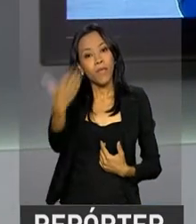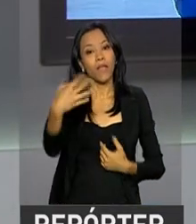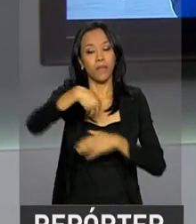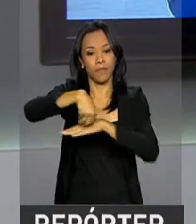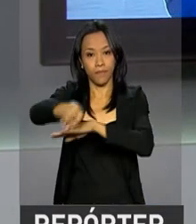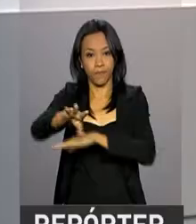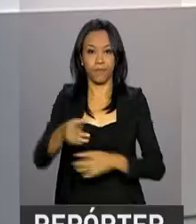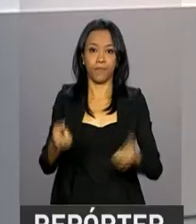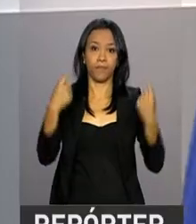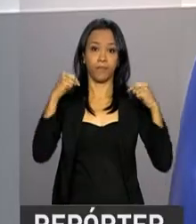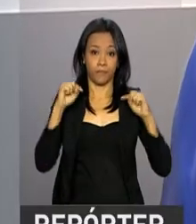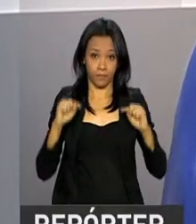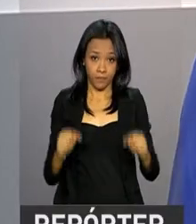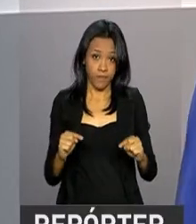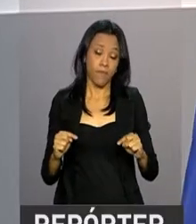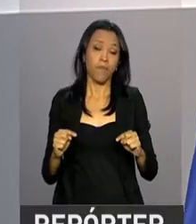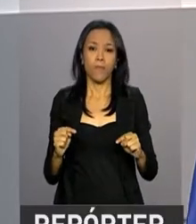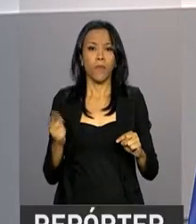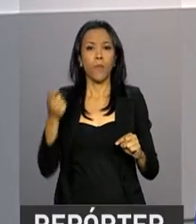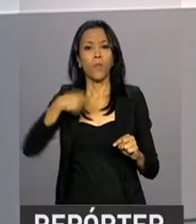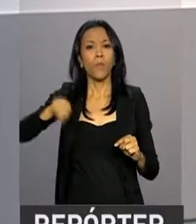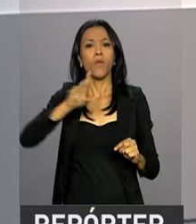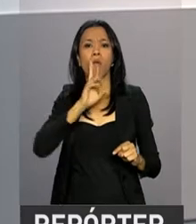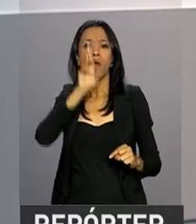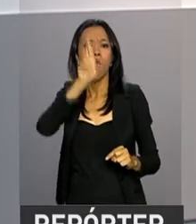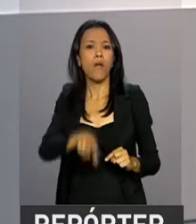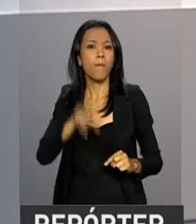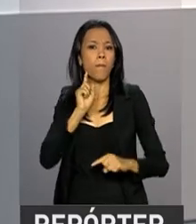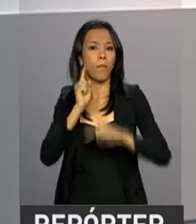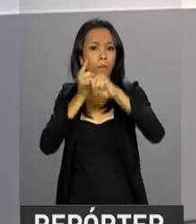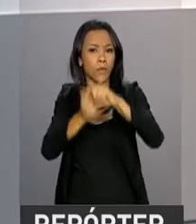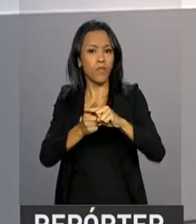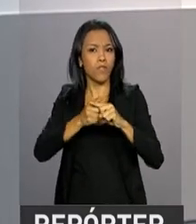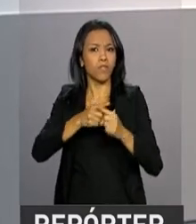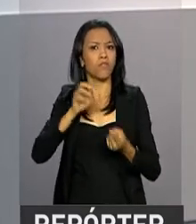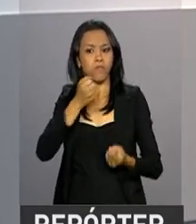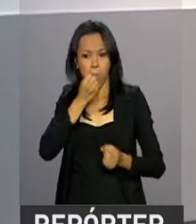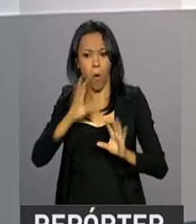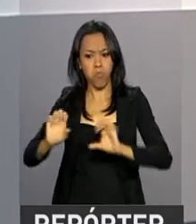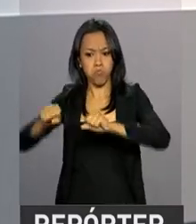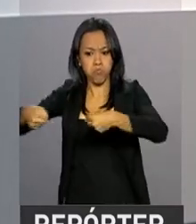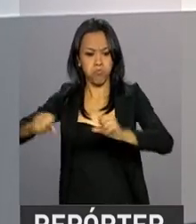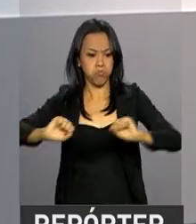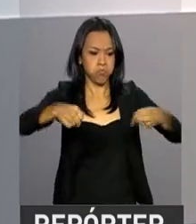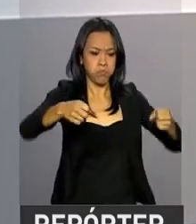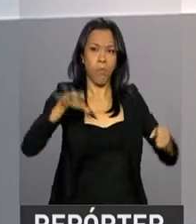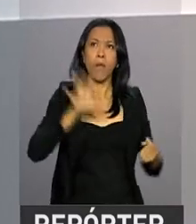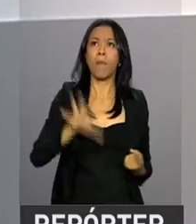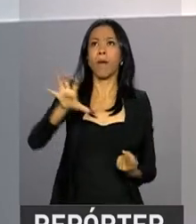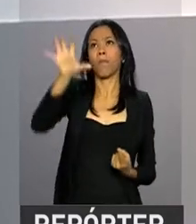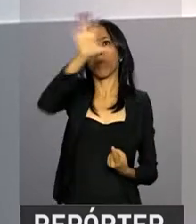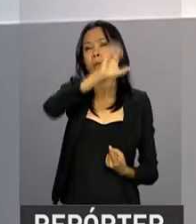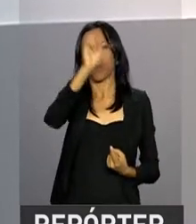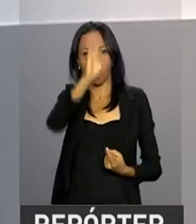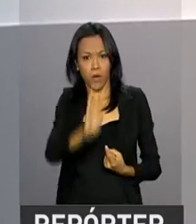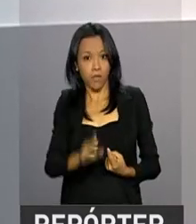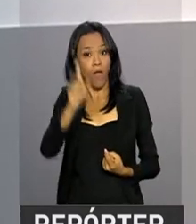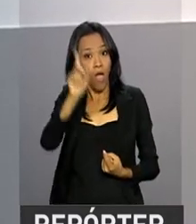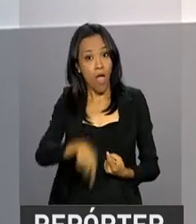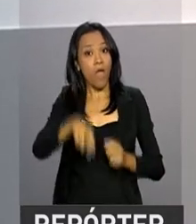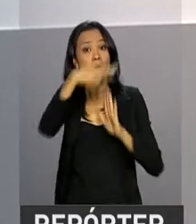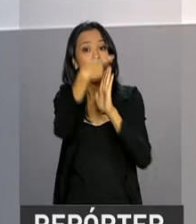informações resultados positivos em todos os setores e regiões do brasil foi o que mostrou o relatório